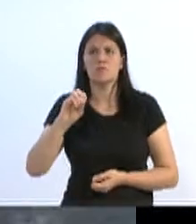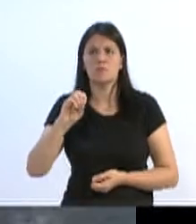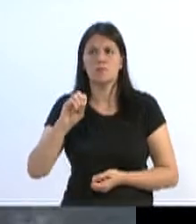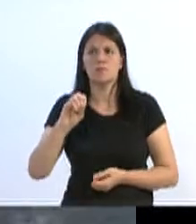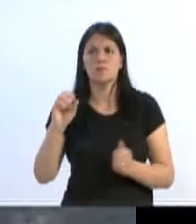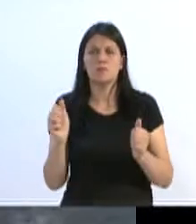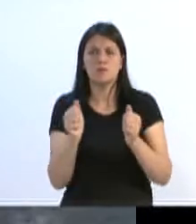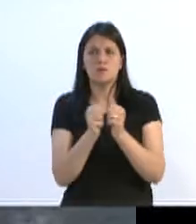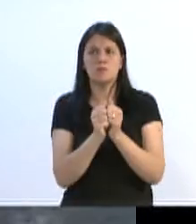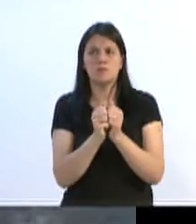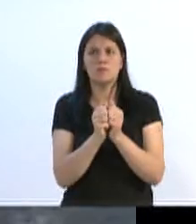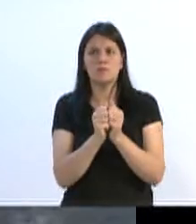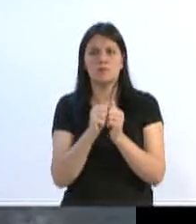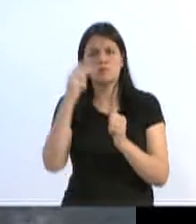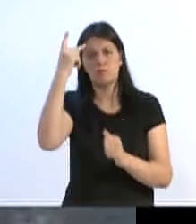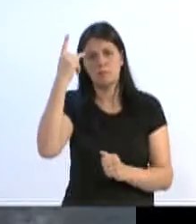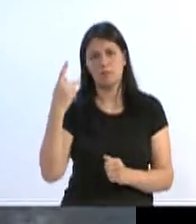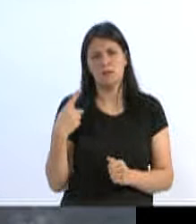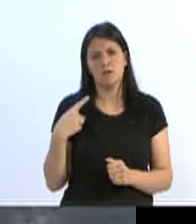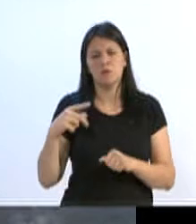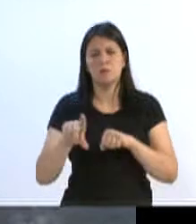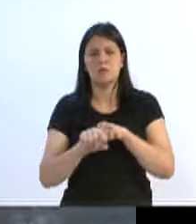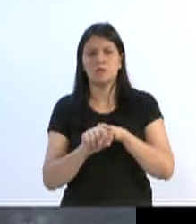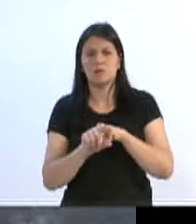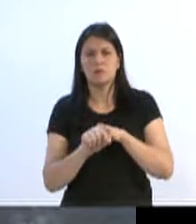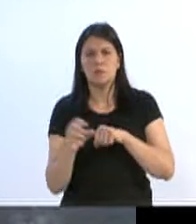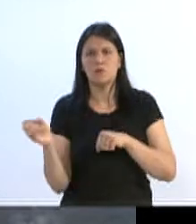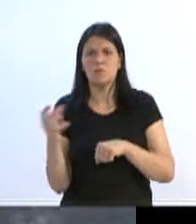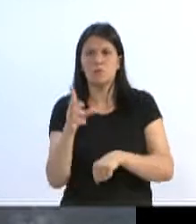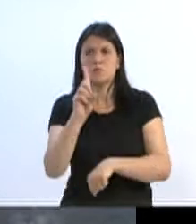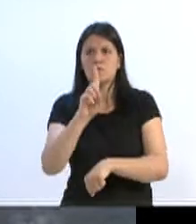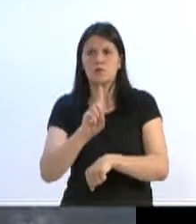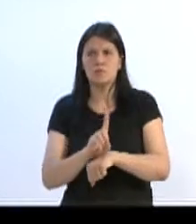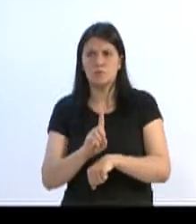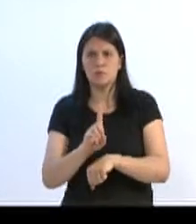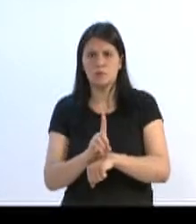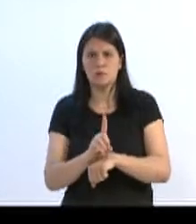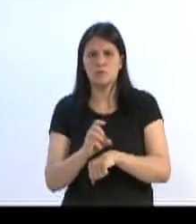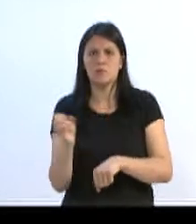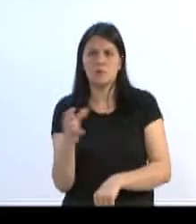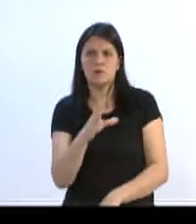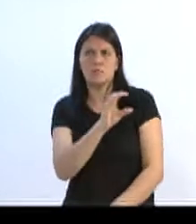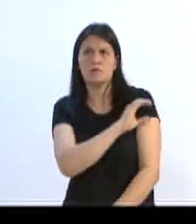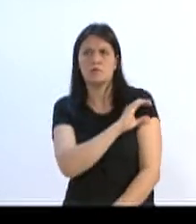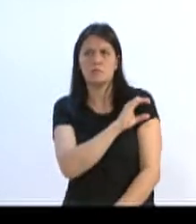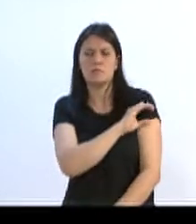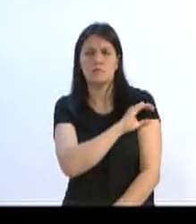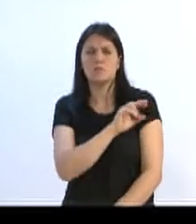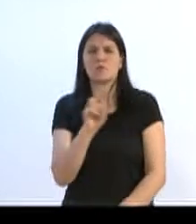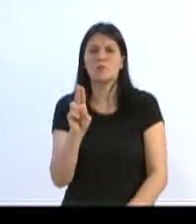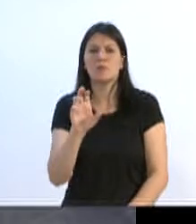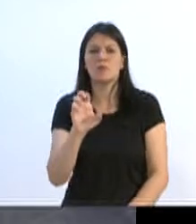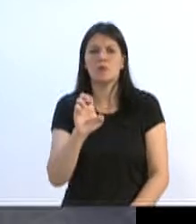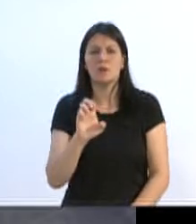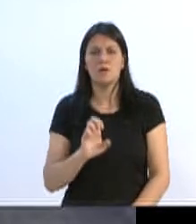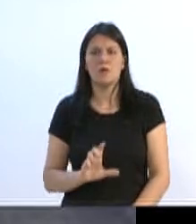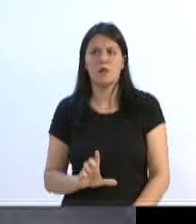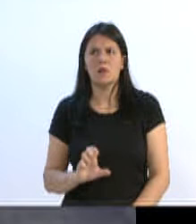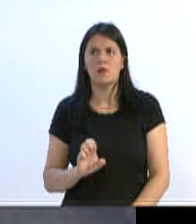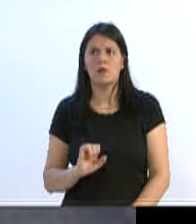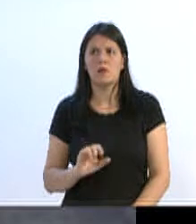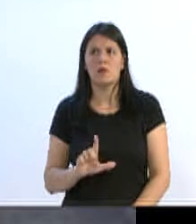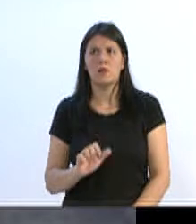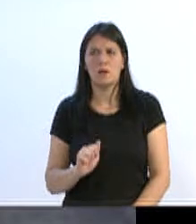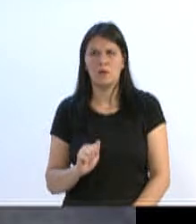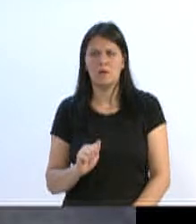da sandra também da semed e da nova diretora já o novo cei já né nomeada senhora leila verificando os detalhes finais